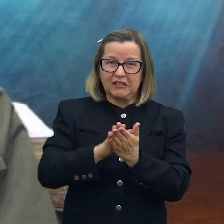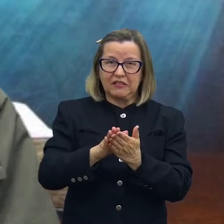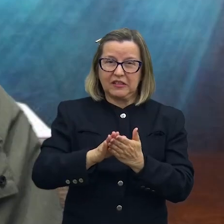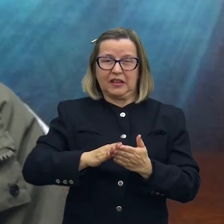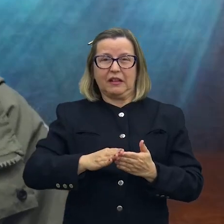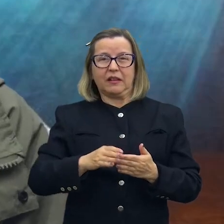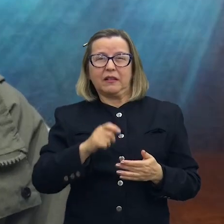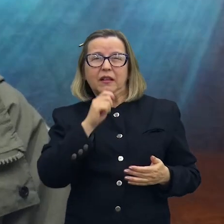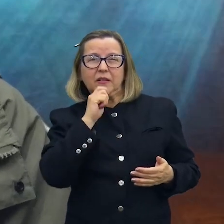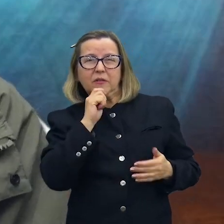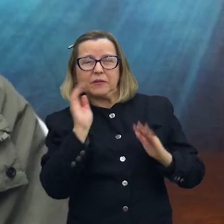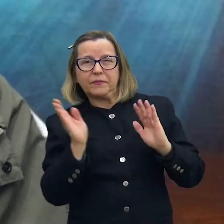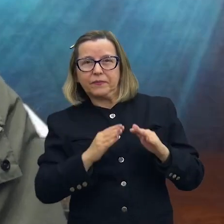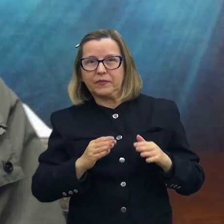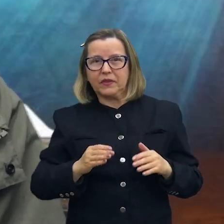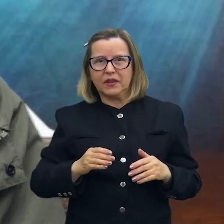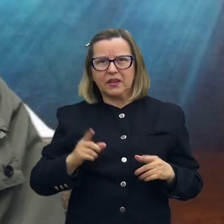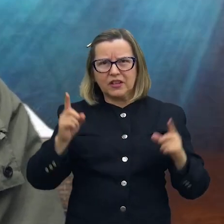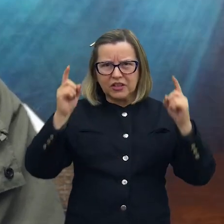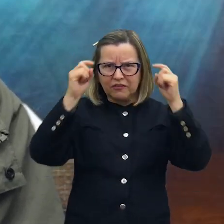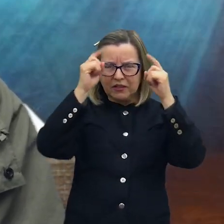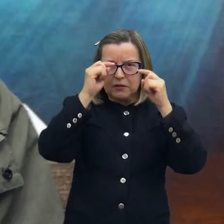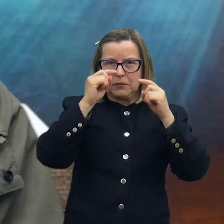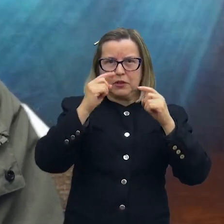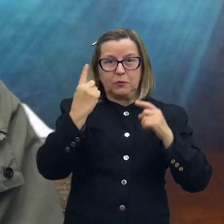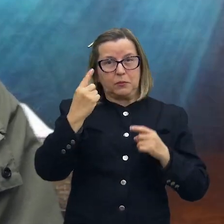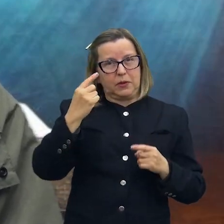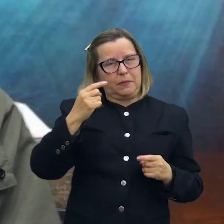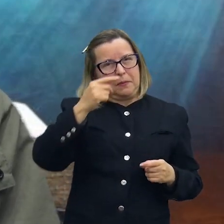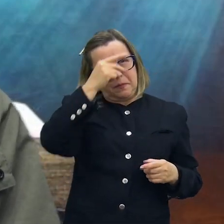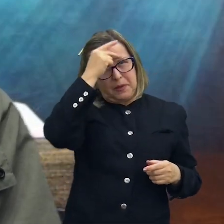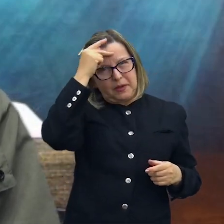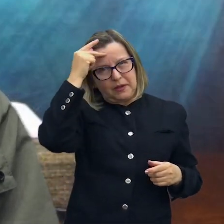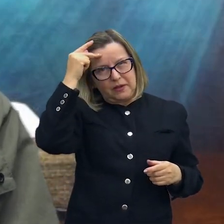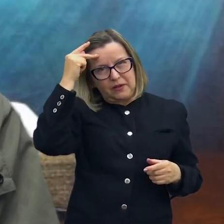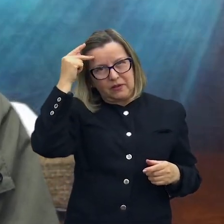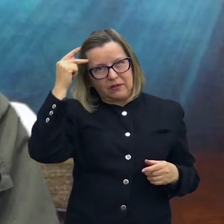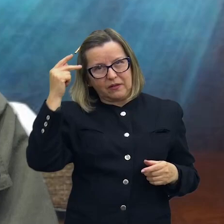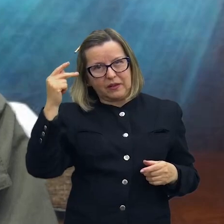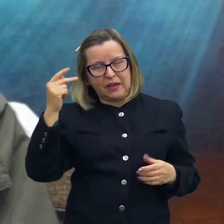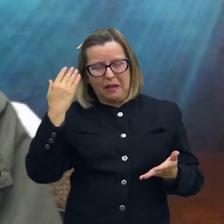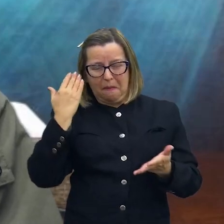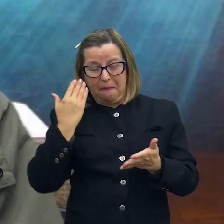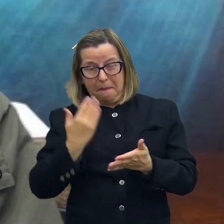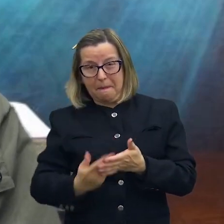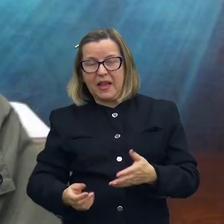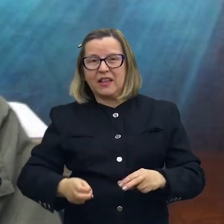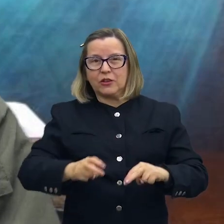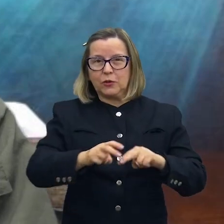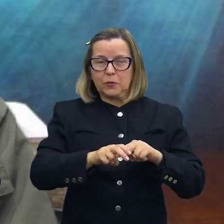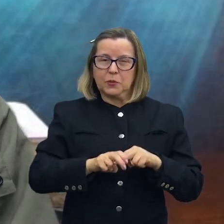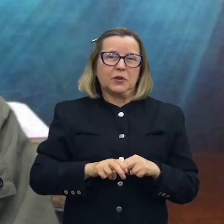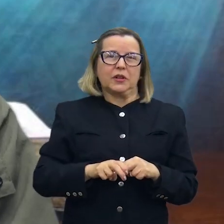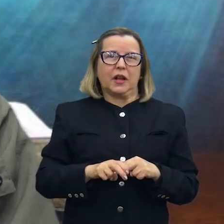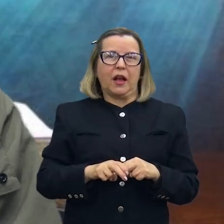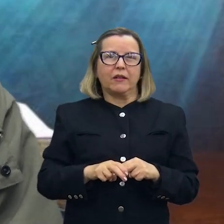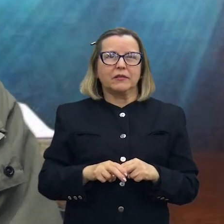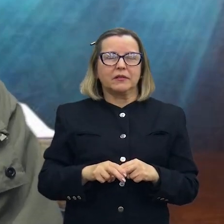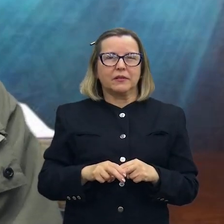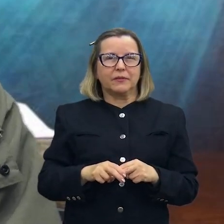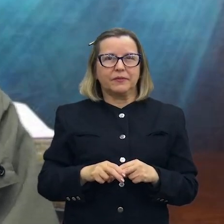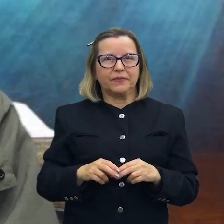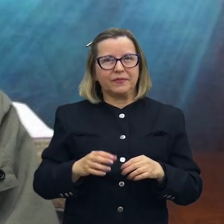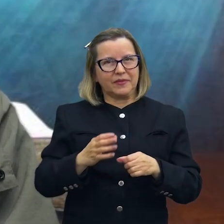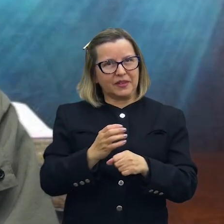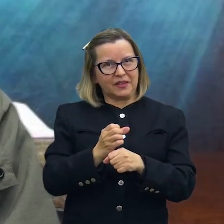Dificilmente alguém quebra por causa de gás, de água, de luz, de comida. O texto, vou citar esse texto, primeiro,